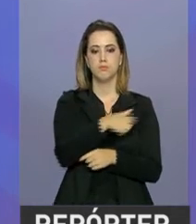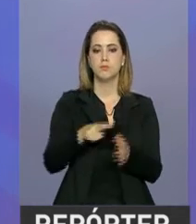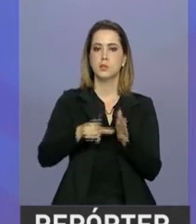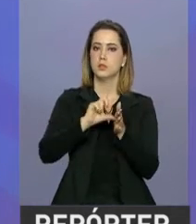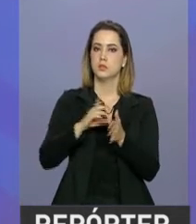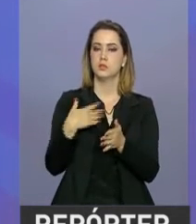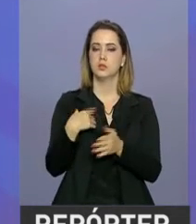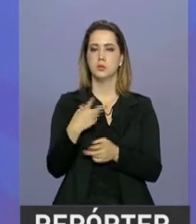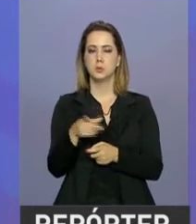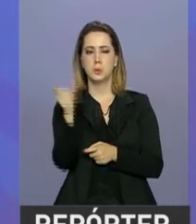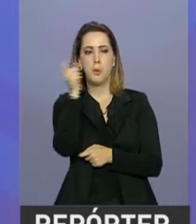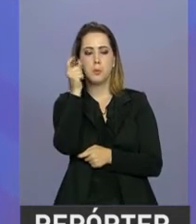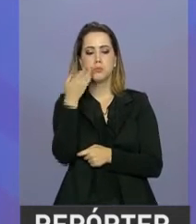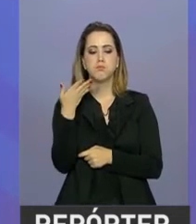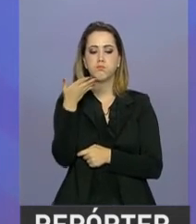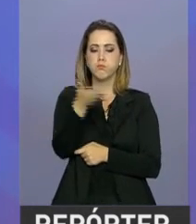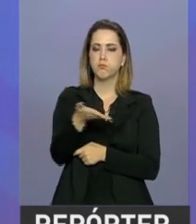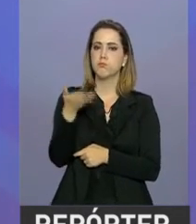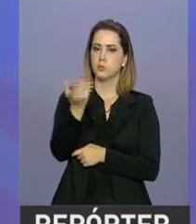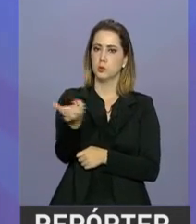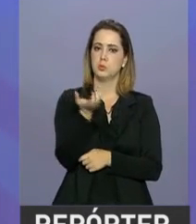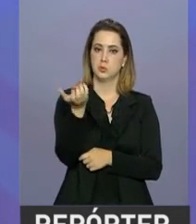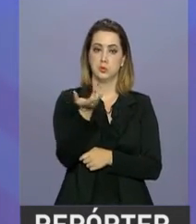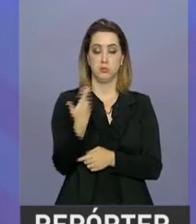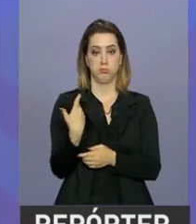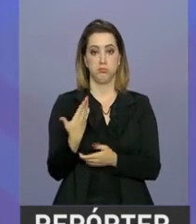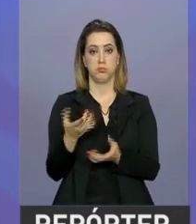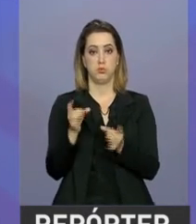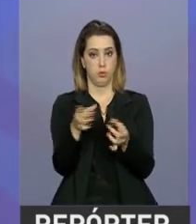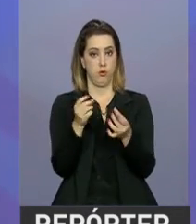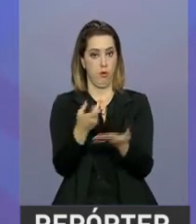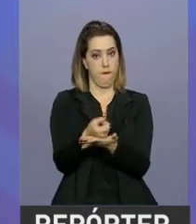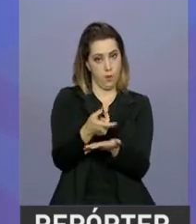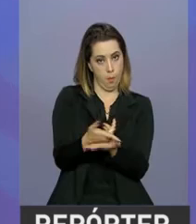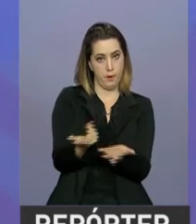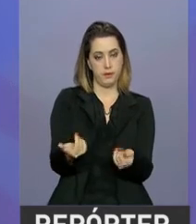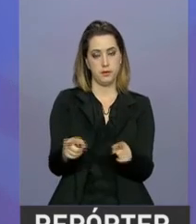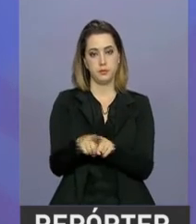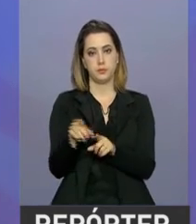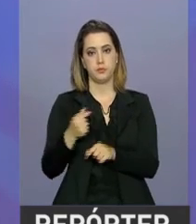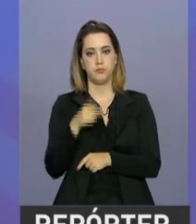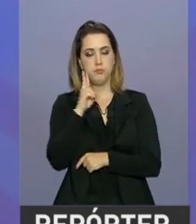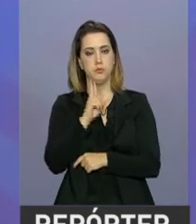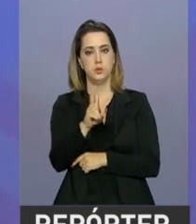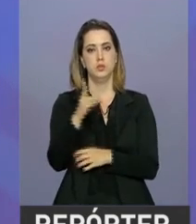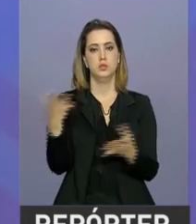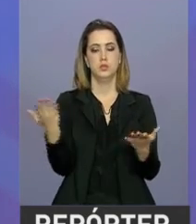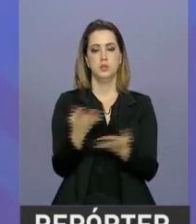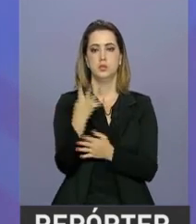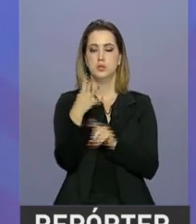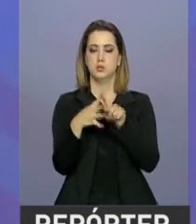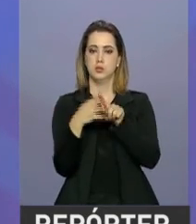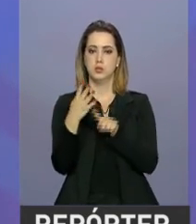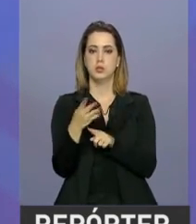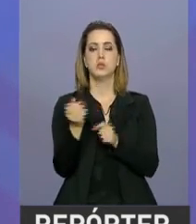interesse bastante grande no mercado nesses aeroportos e que a gente vai ver um salto de infraestrutura agora nesses 4 aeroportos que vão ser leiloados.